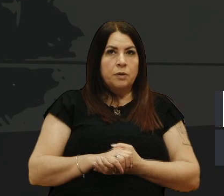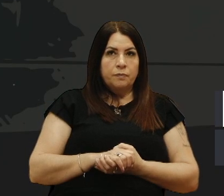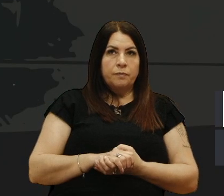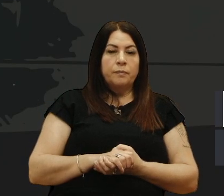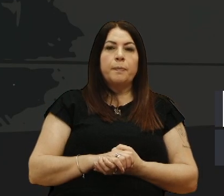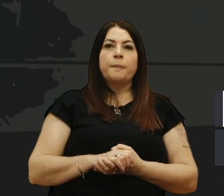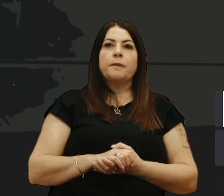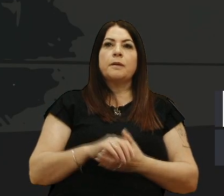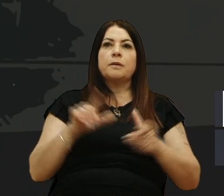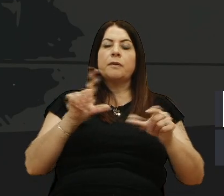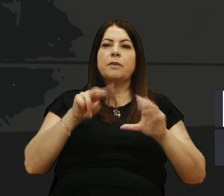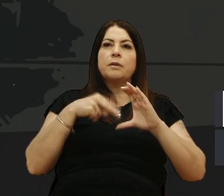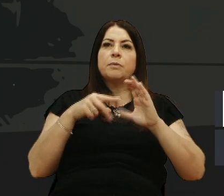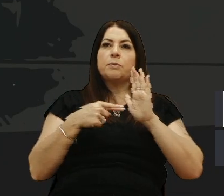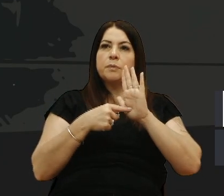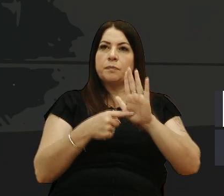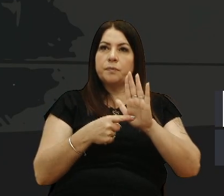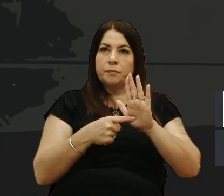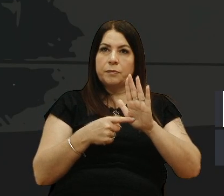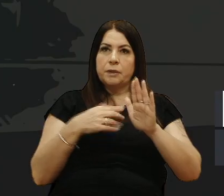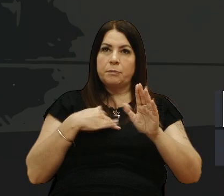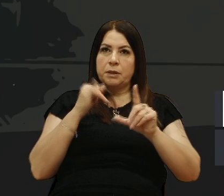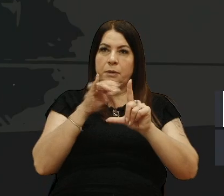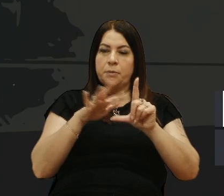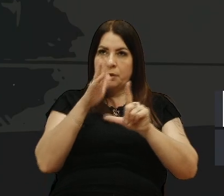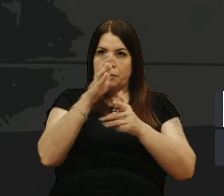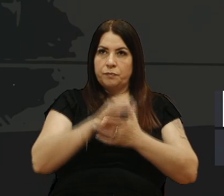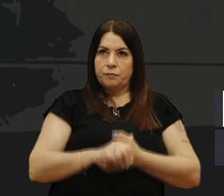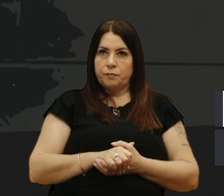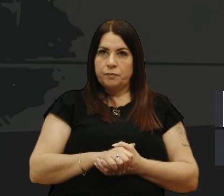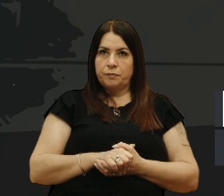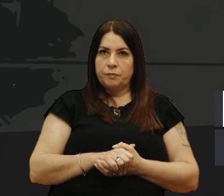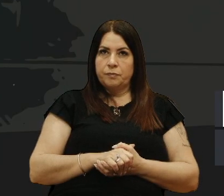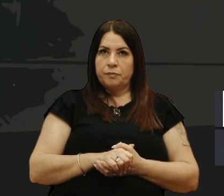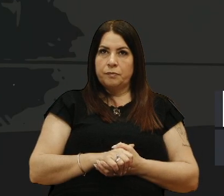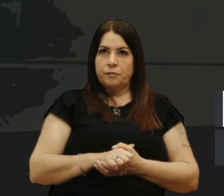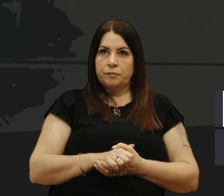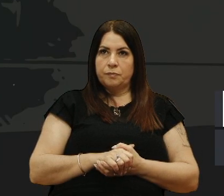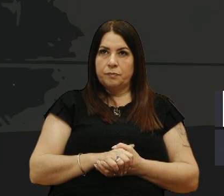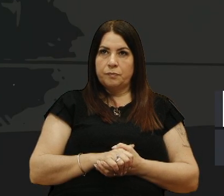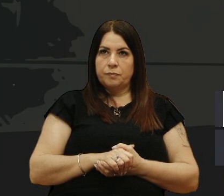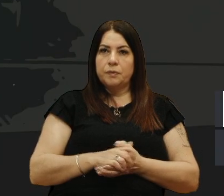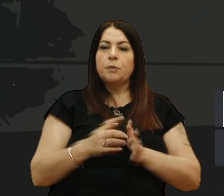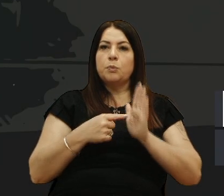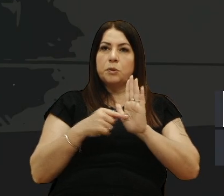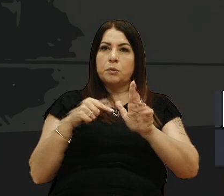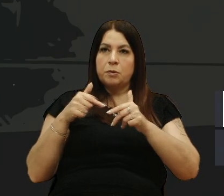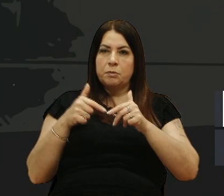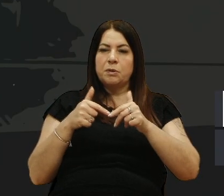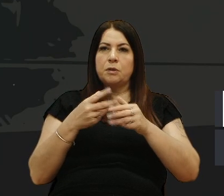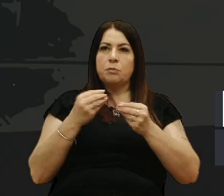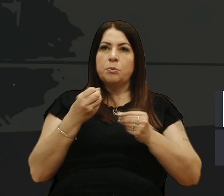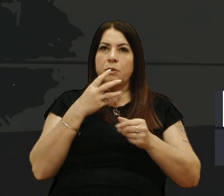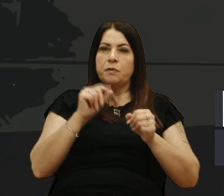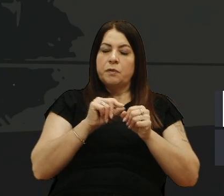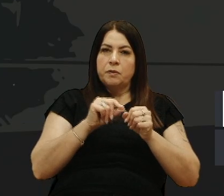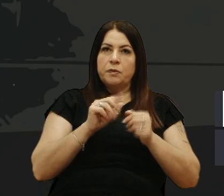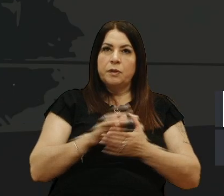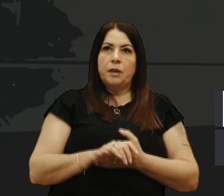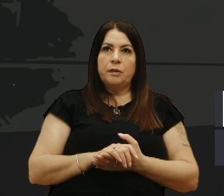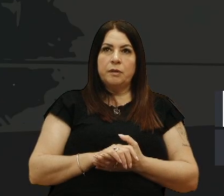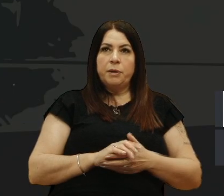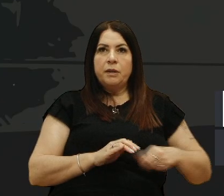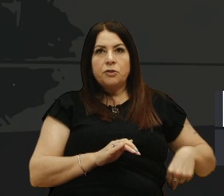TV Câmara está mostrando, ali está a minha imagem, mostrando o trabalho muito bem feito, muito